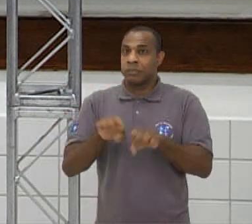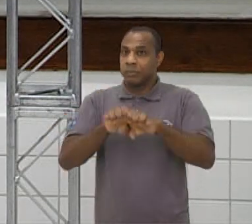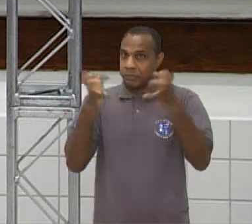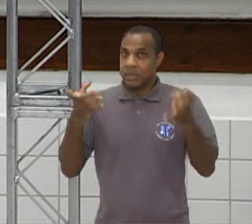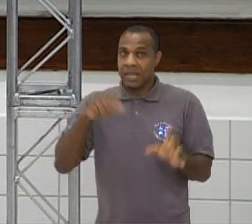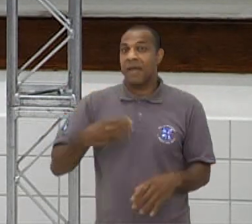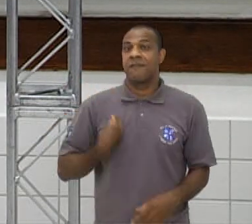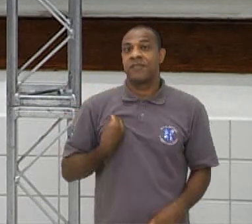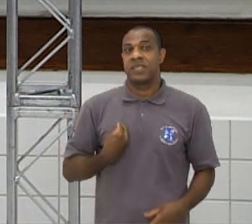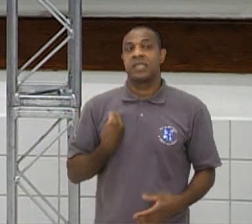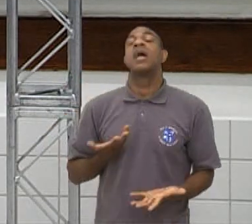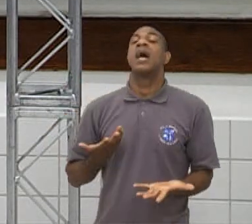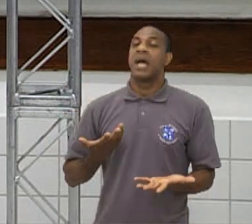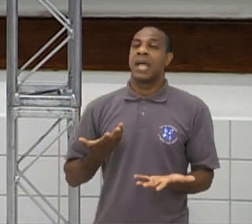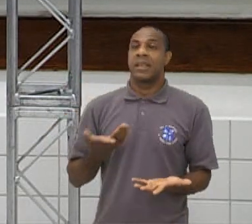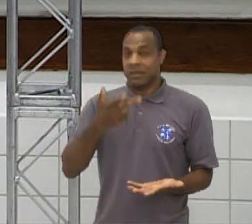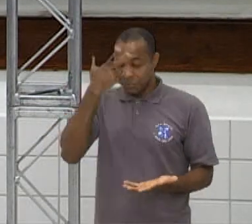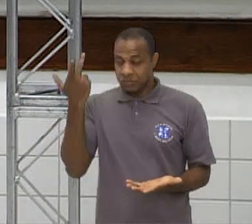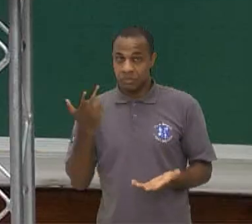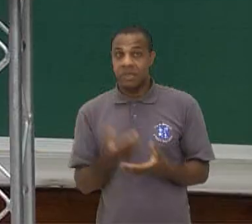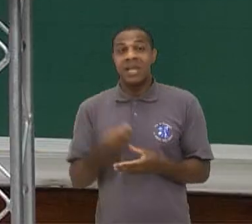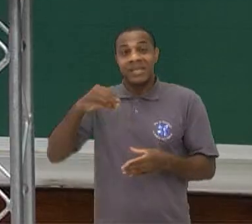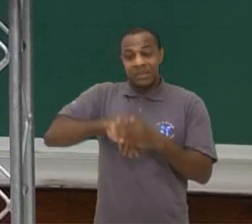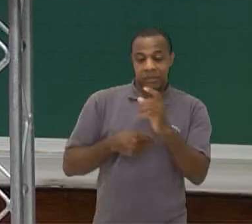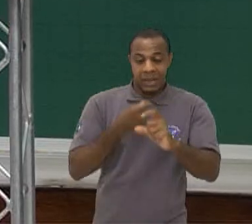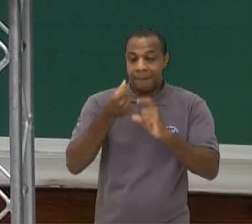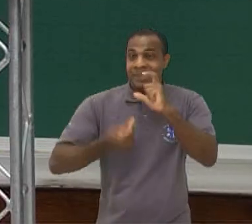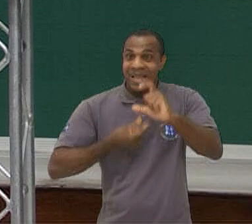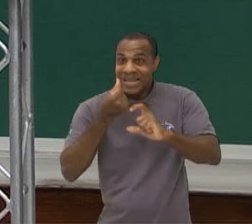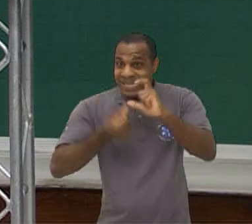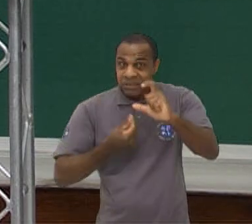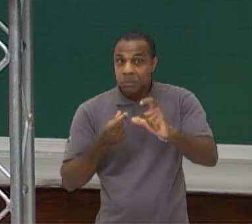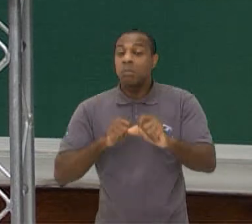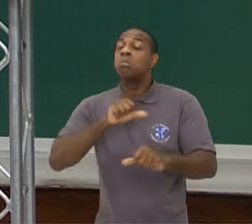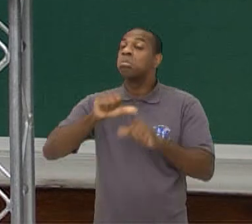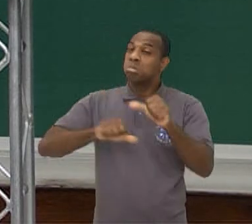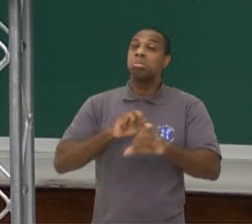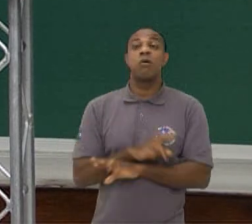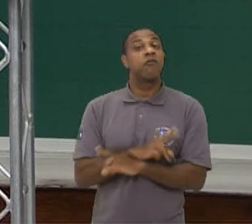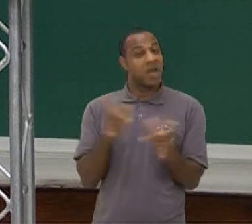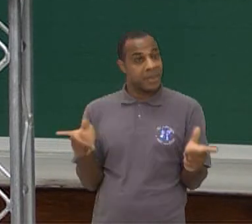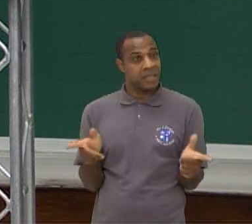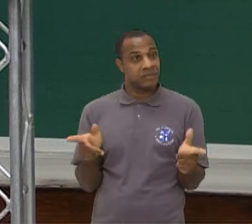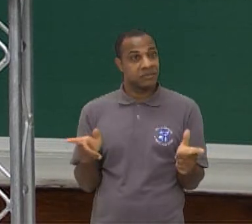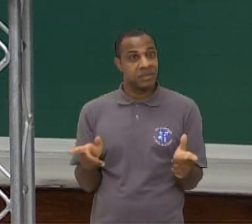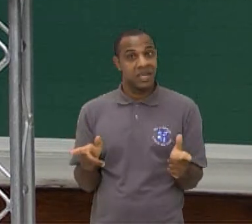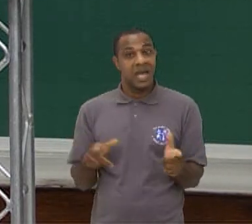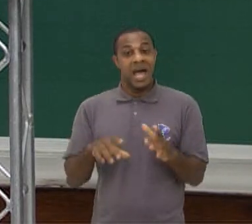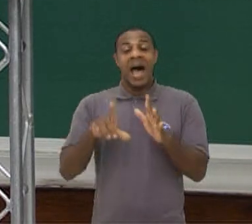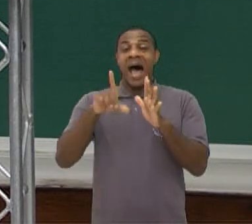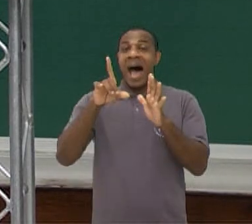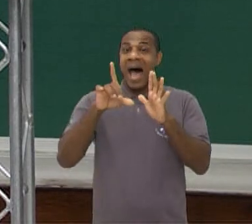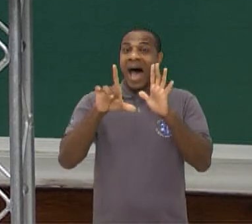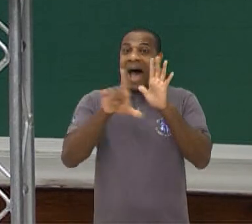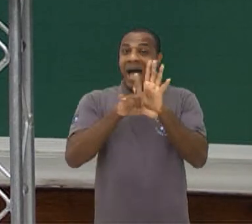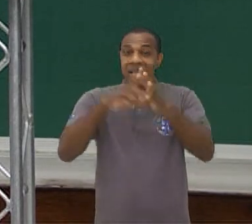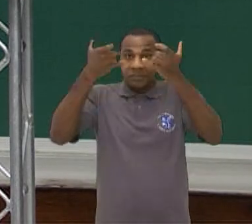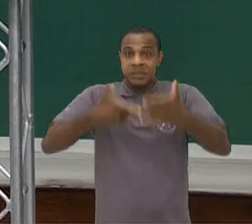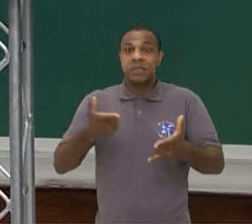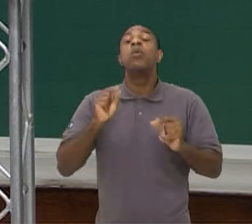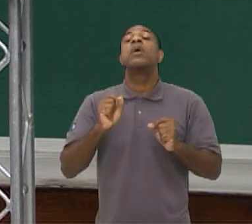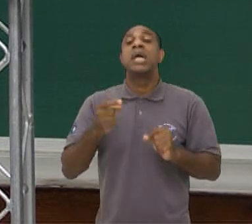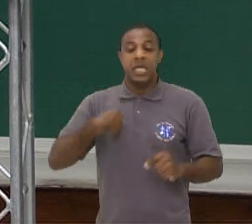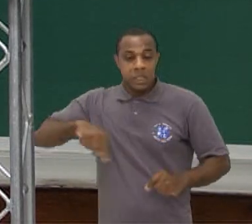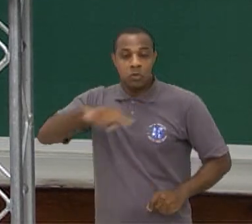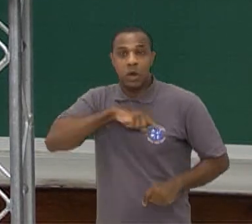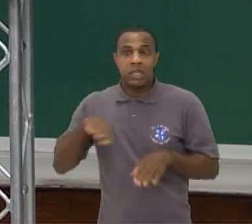das pessoas. No capitalismo isso muda. No capitalismo, a lei diz que somos todos iguais, mas na realidade não somos